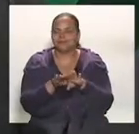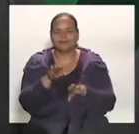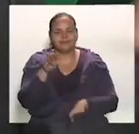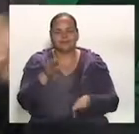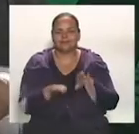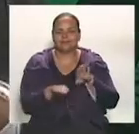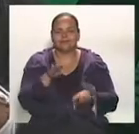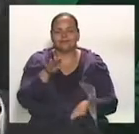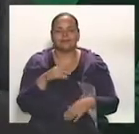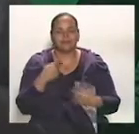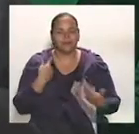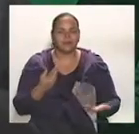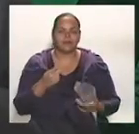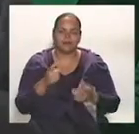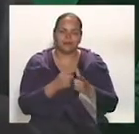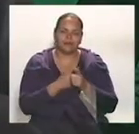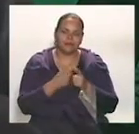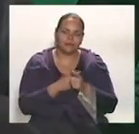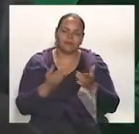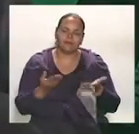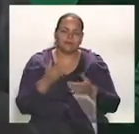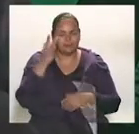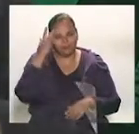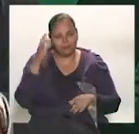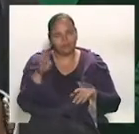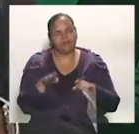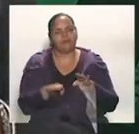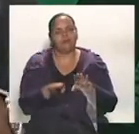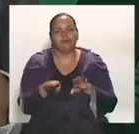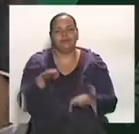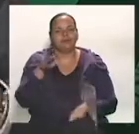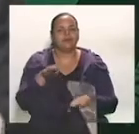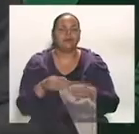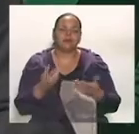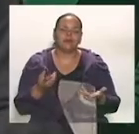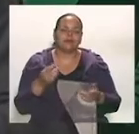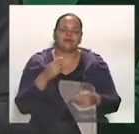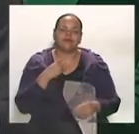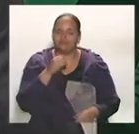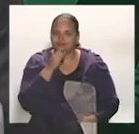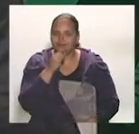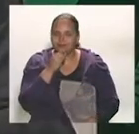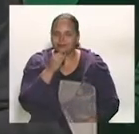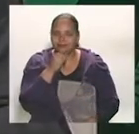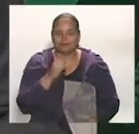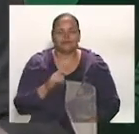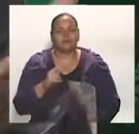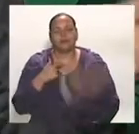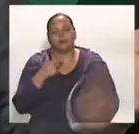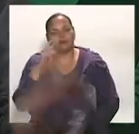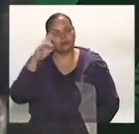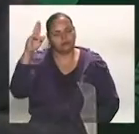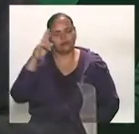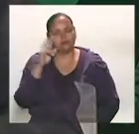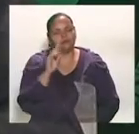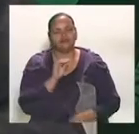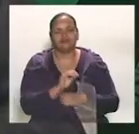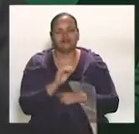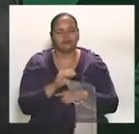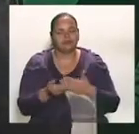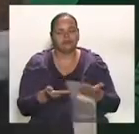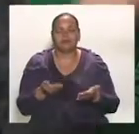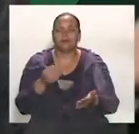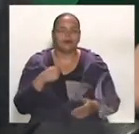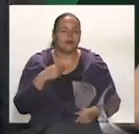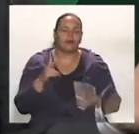devedor hoje não quer dizer que você vai ser devedor amanhã. Sim. Se você for mal gerido, se o seu clube for mal gerido agora, amanhã você vai